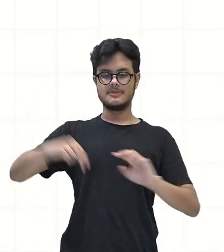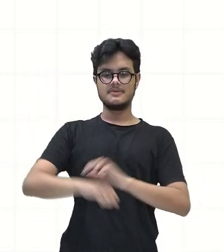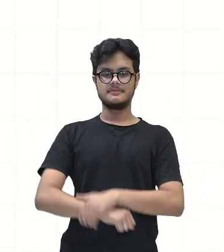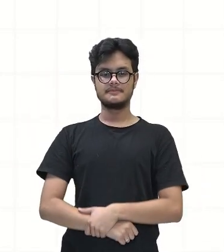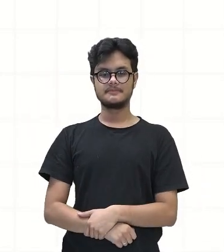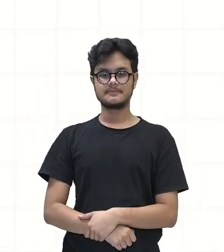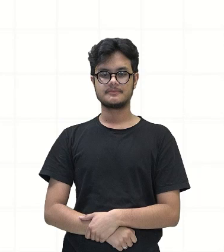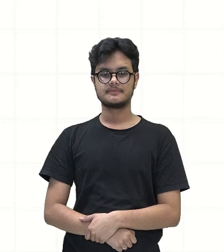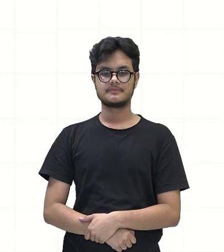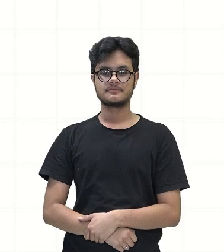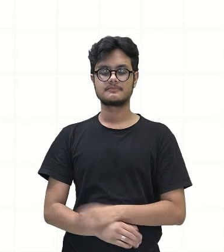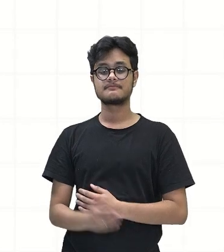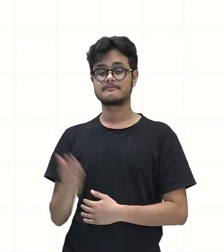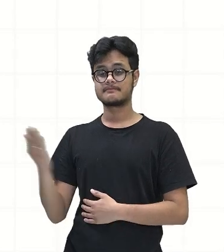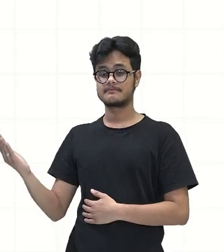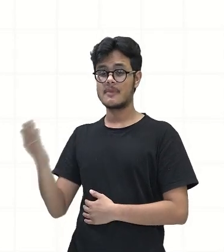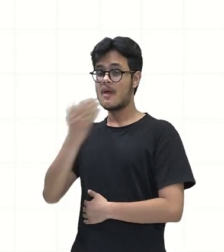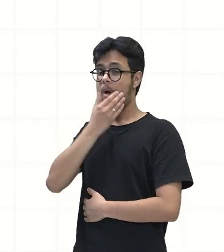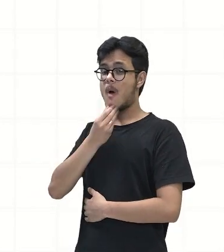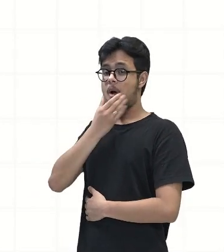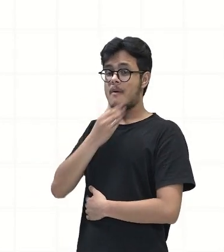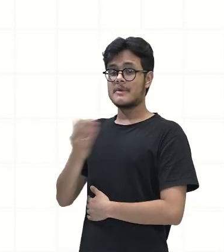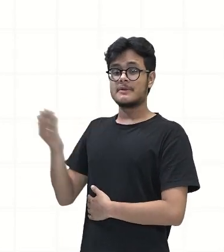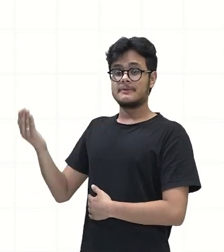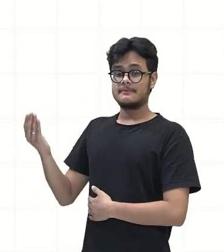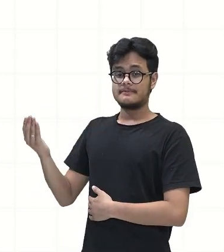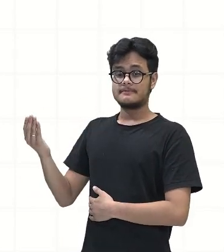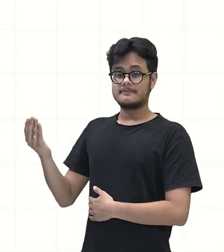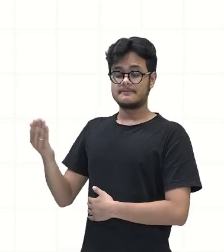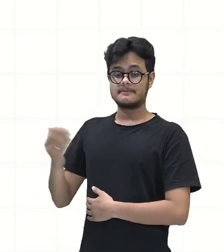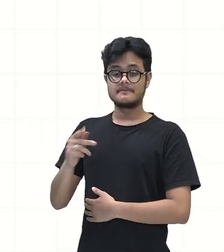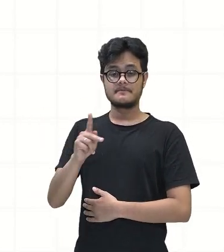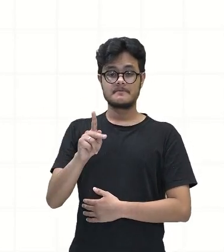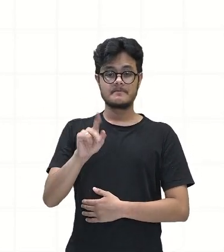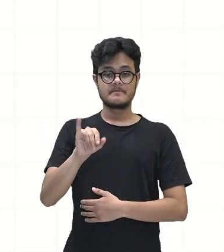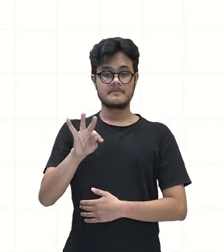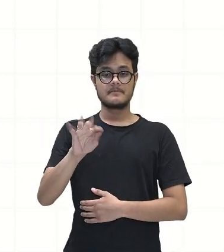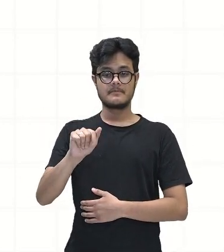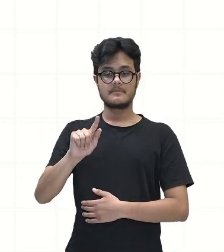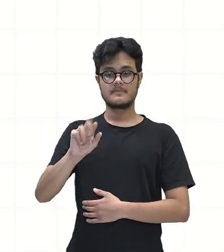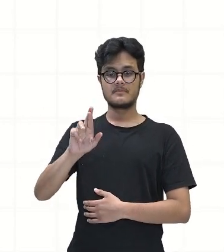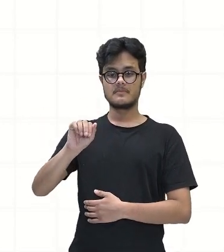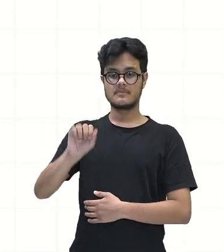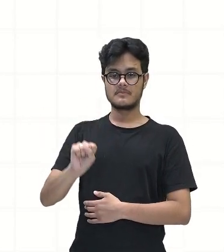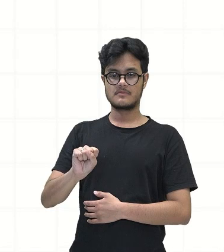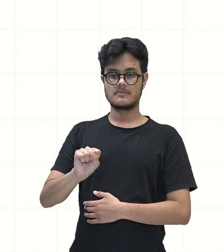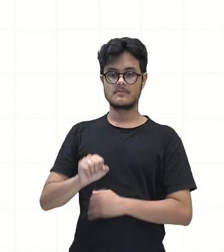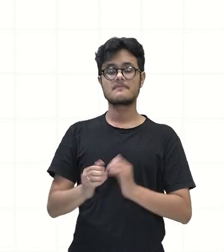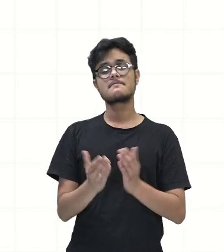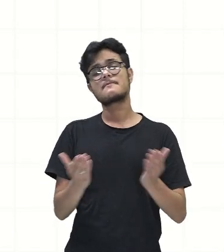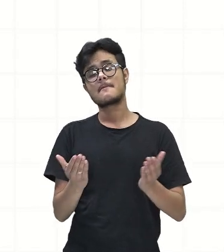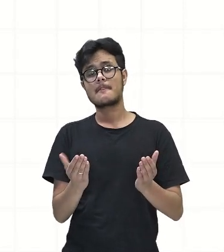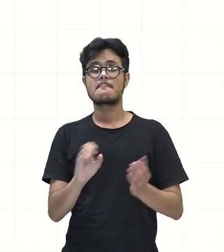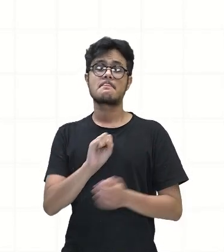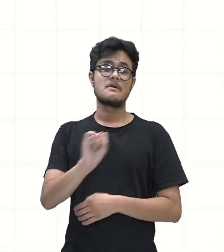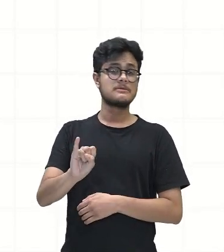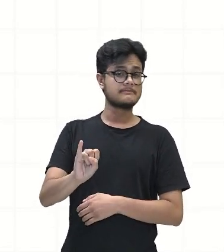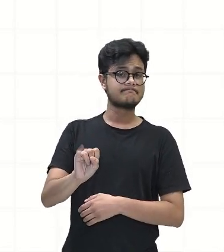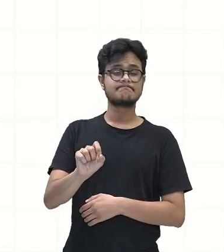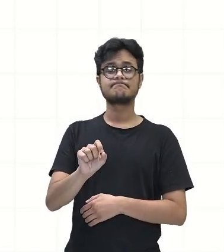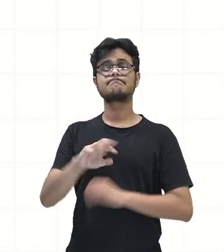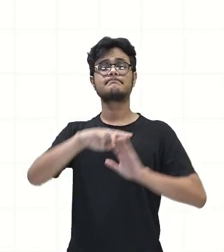Pitágoras, né? Pitágoras no quadrado. Então, a relação entre o Teorema de Pitágoras e